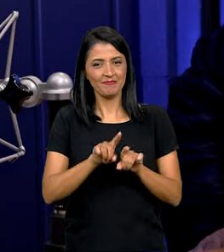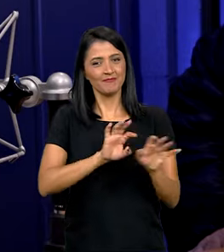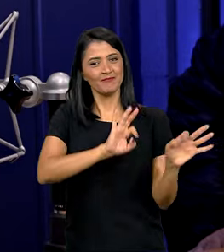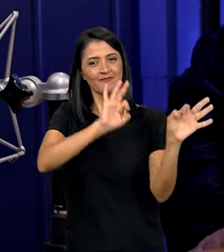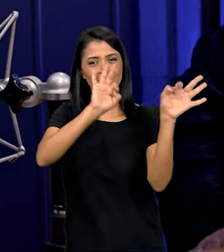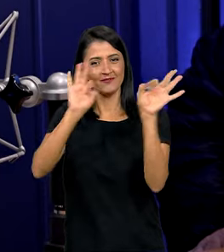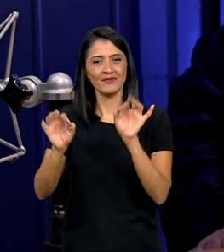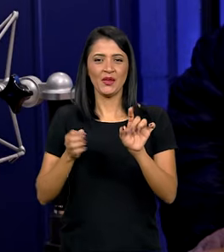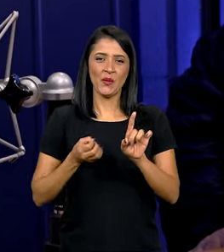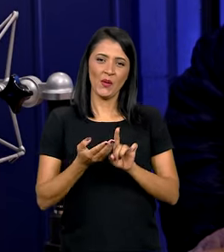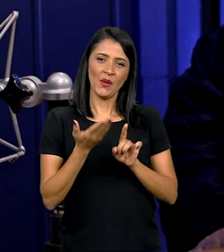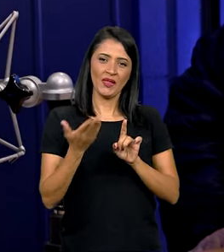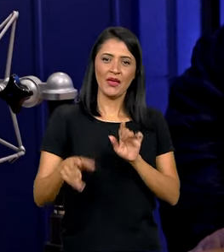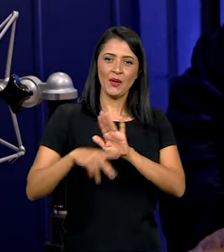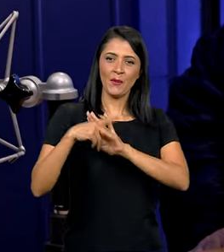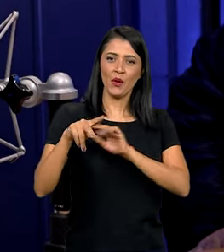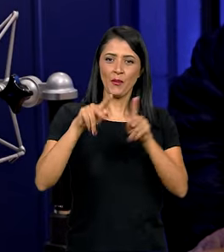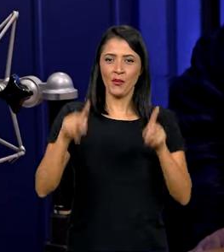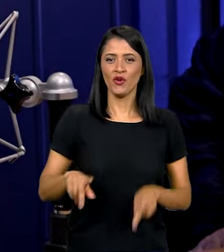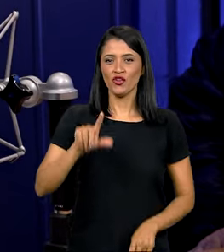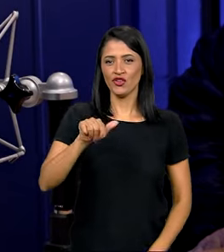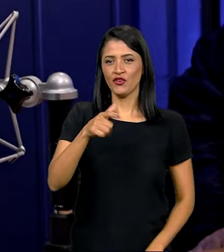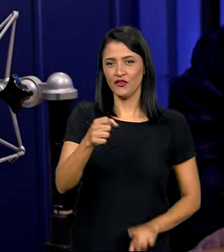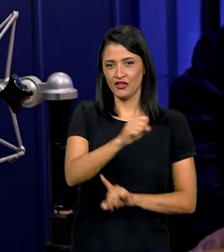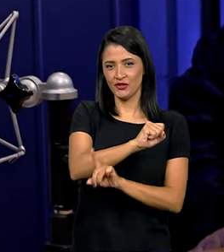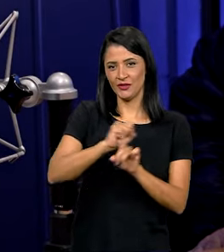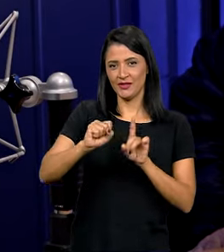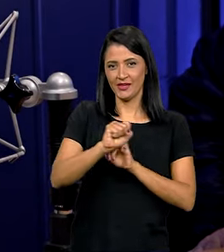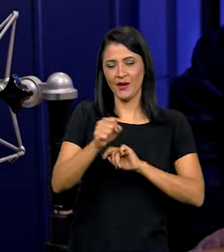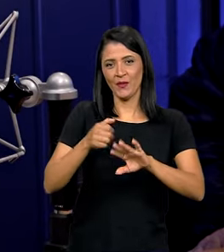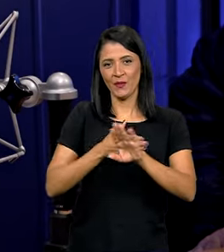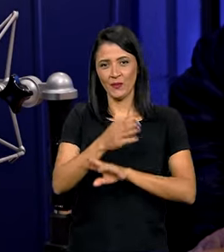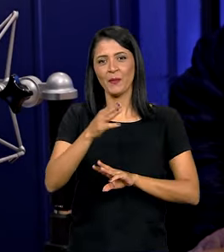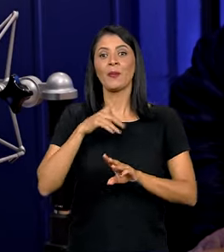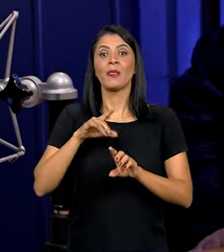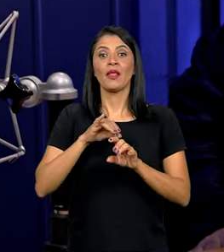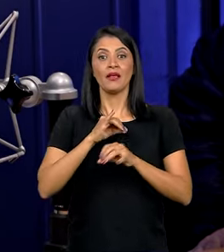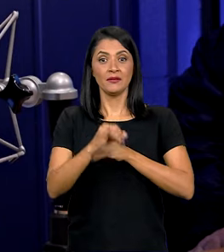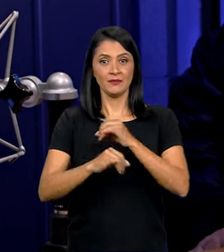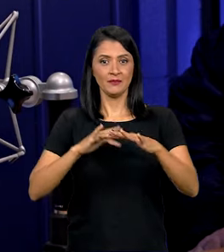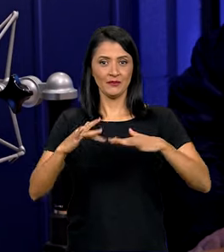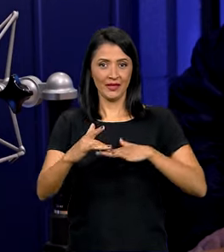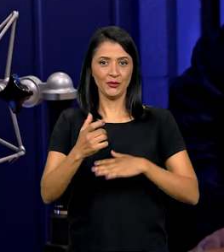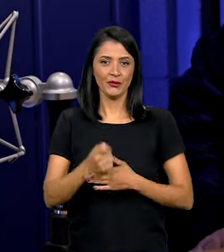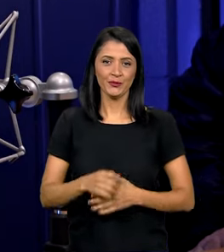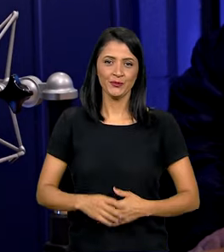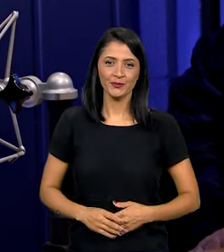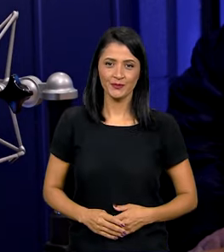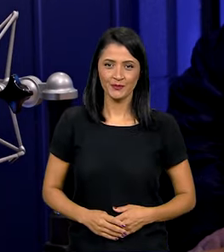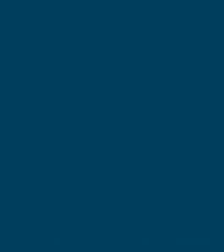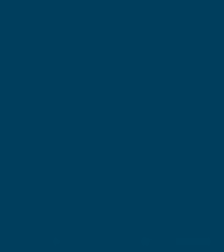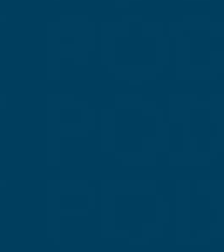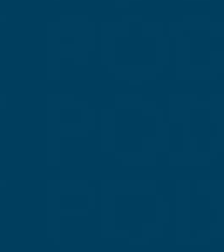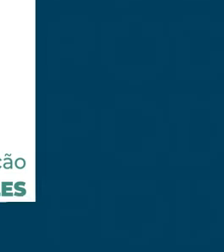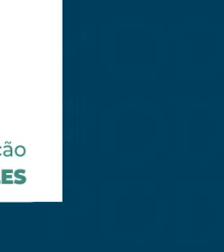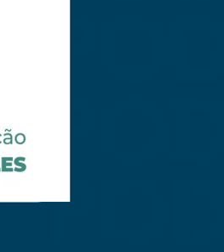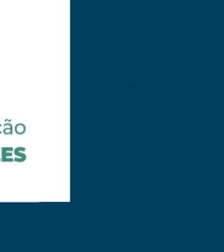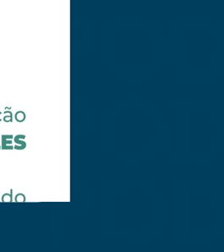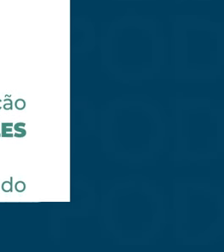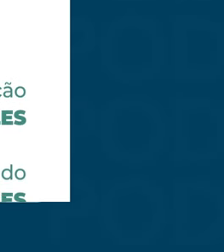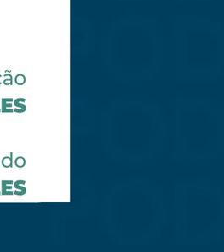mudança e acompanhem o canal do podde G20 social nas plataformas de áudio